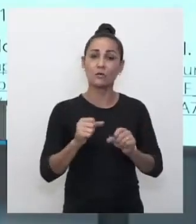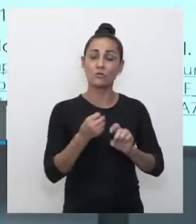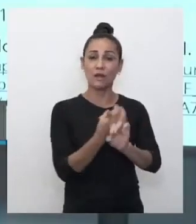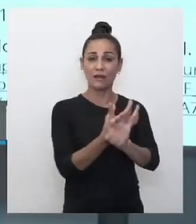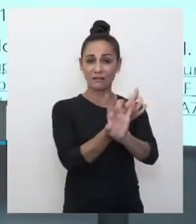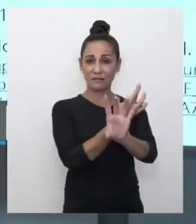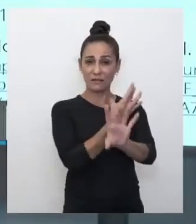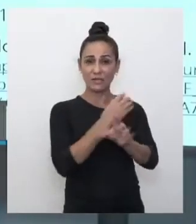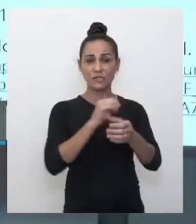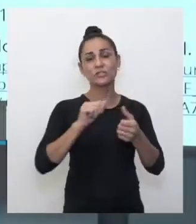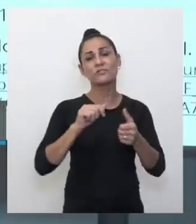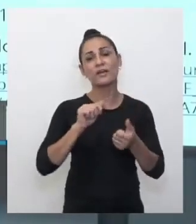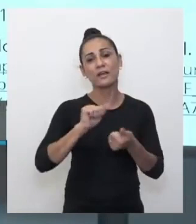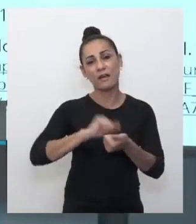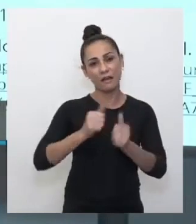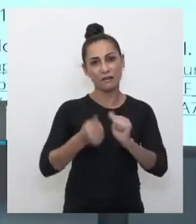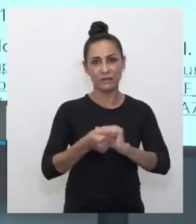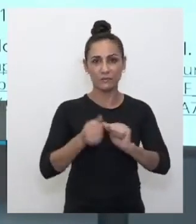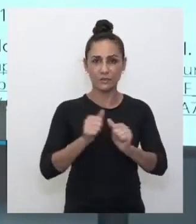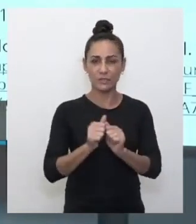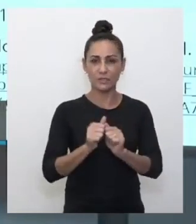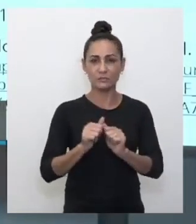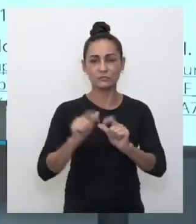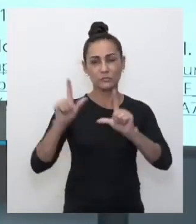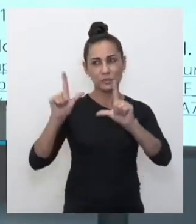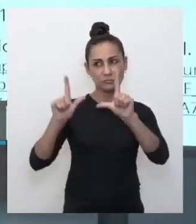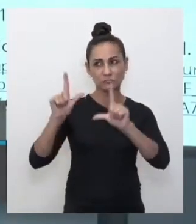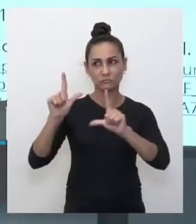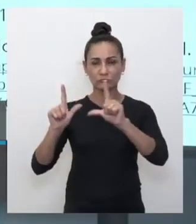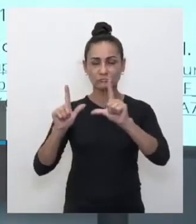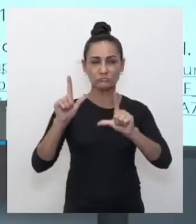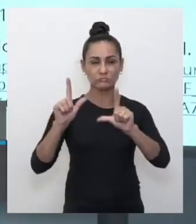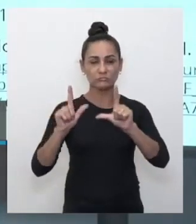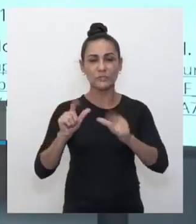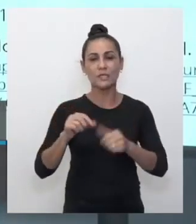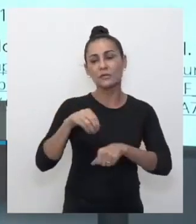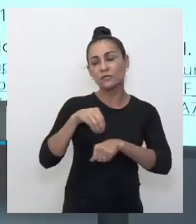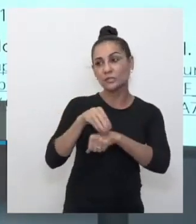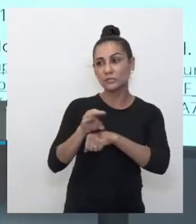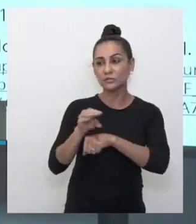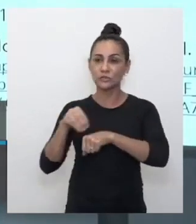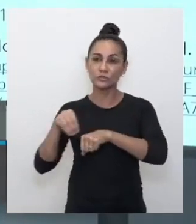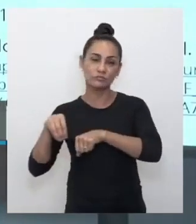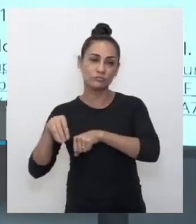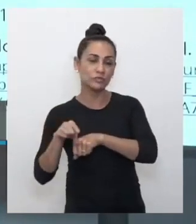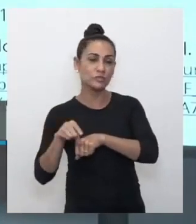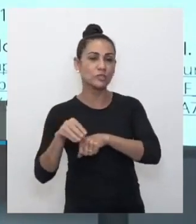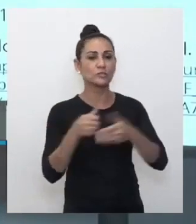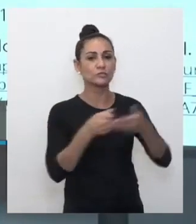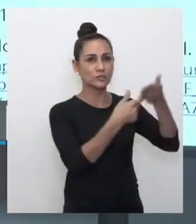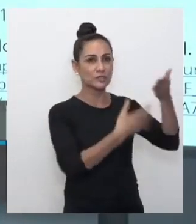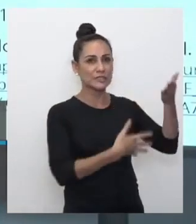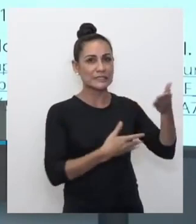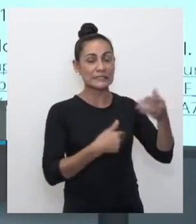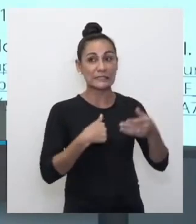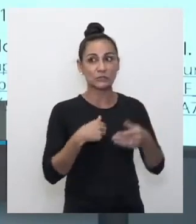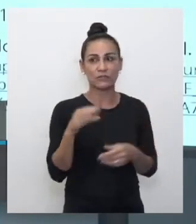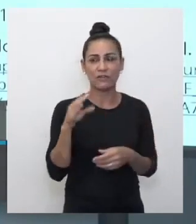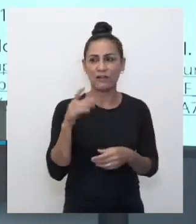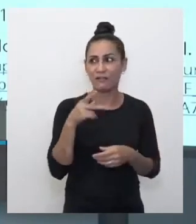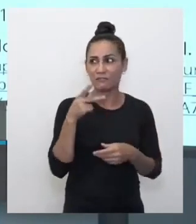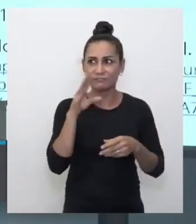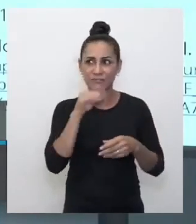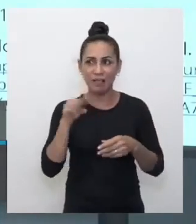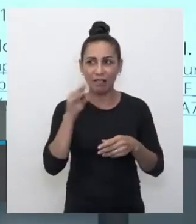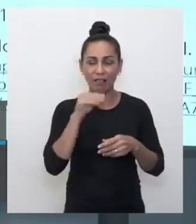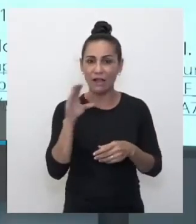imagens para poder ajustar aqui para vocês. E vão aí indicando no chat se eu estou falando rápido ou não, se vocês estão me entendendo,